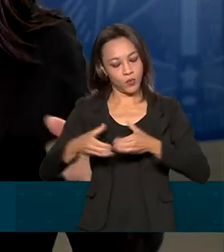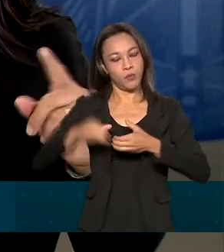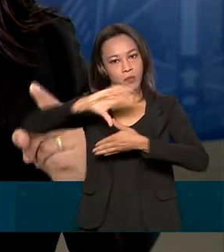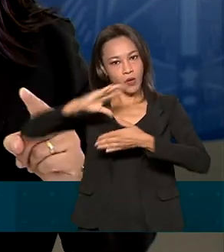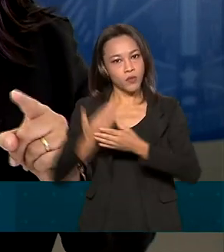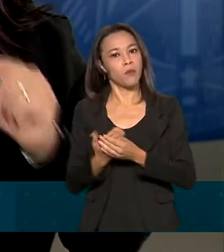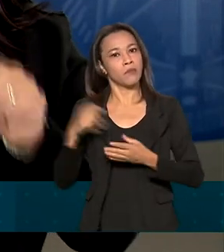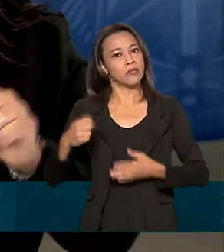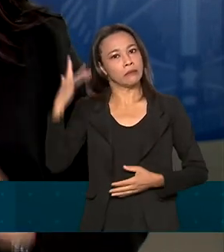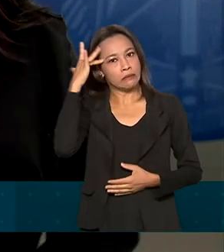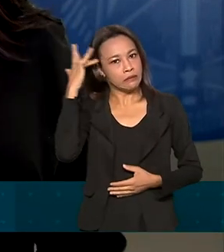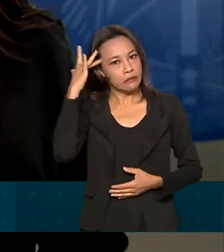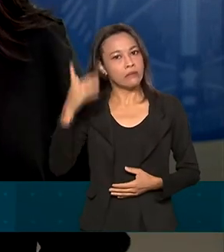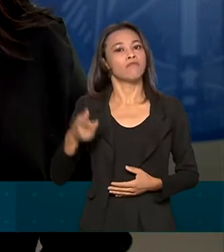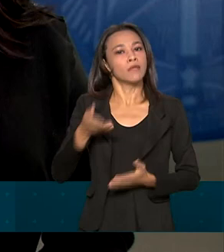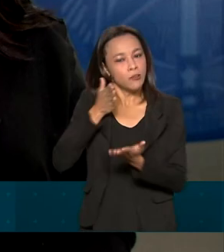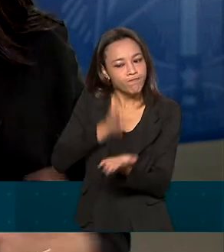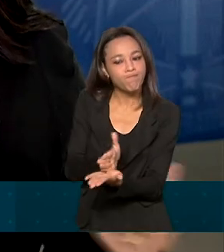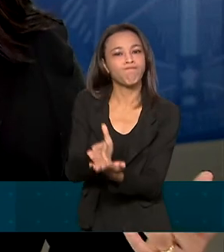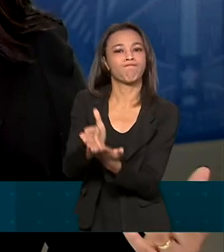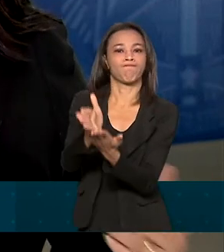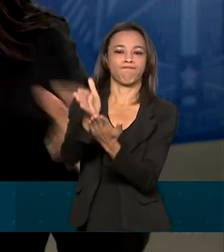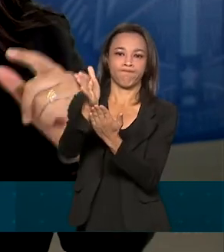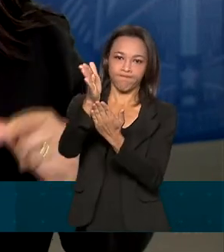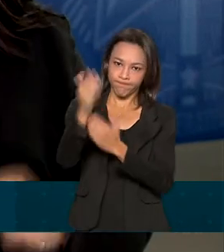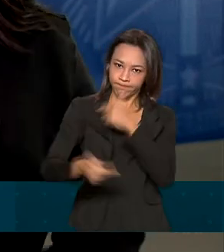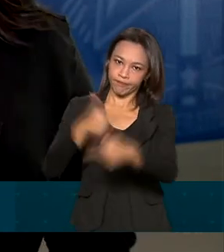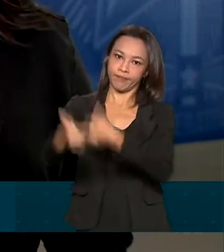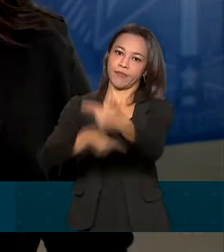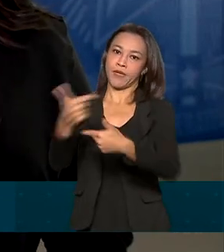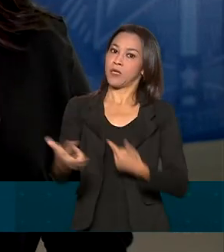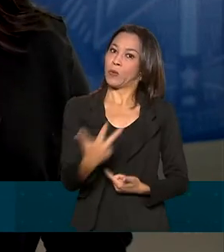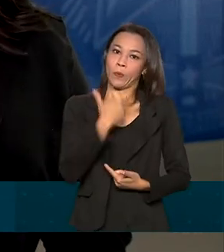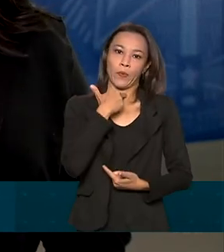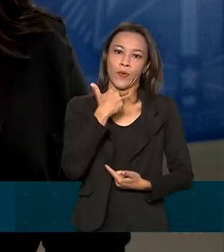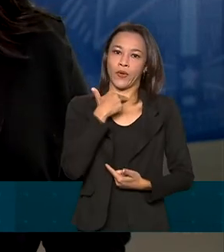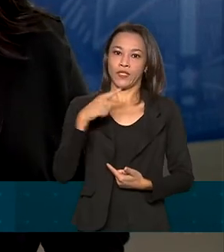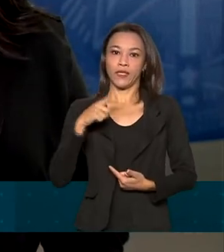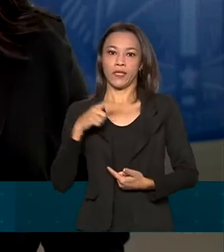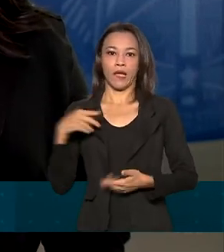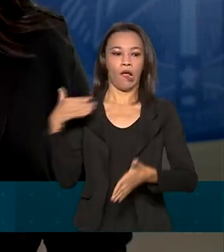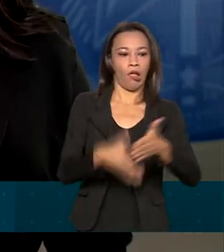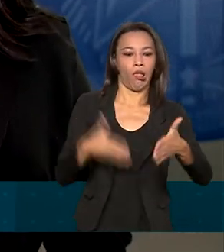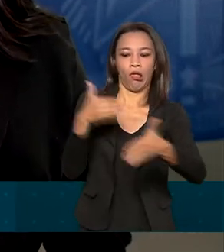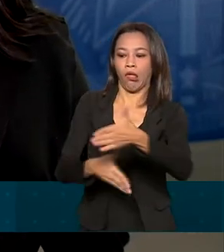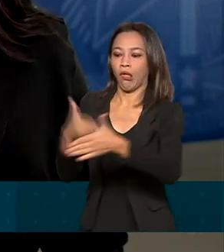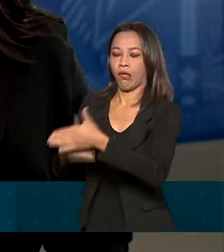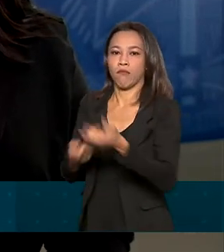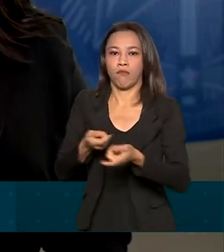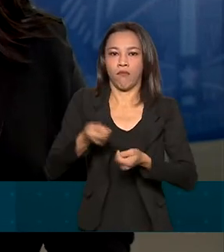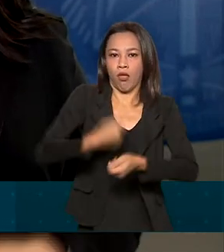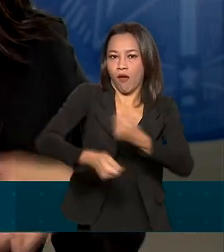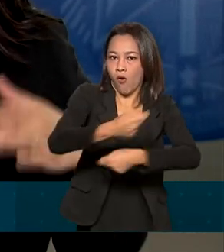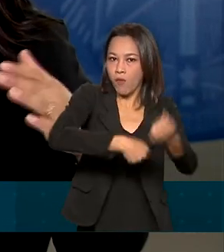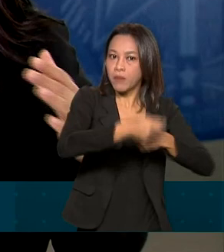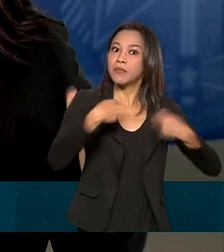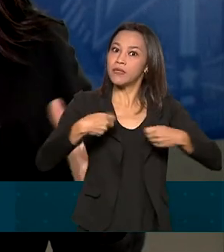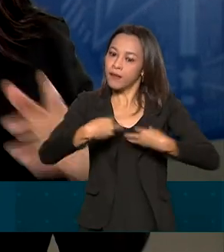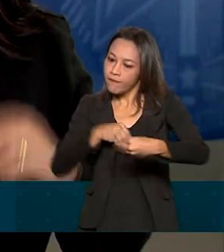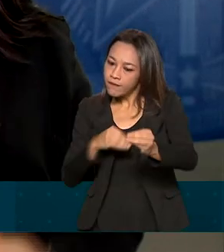moderno, firme e efetivo. E que para isso não pode existir restrição comercial. É preciso que haja